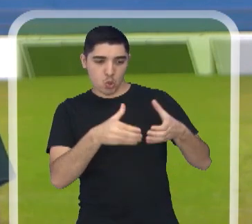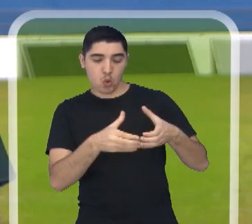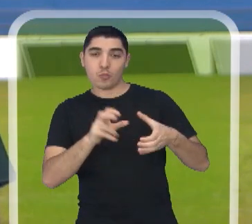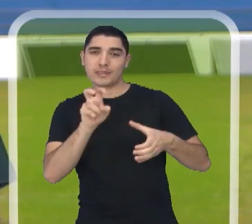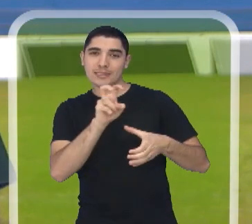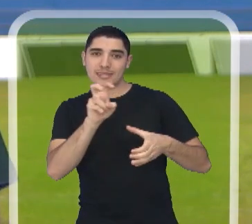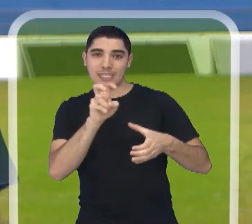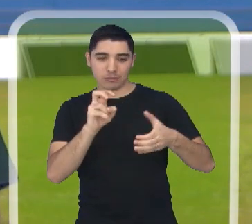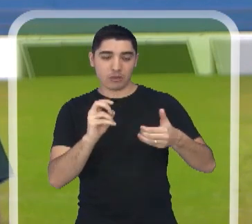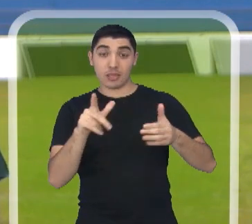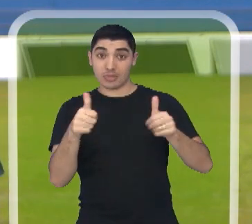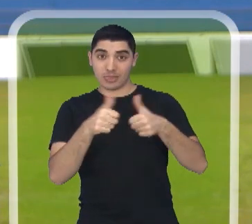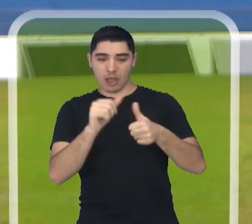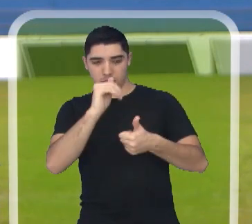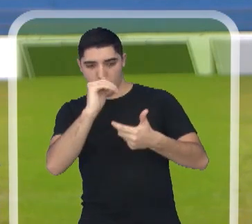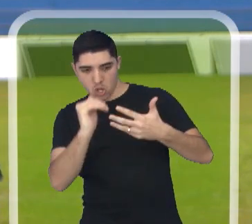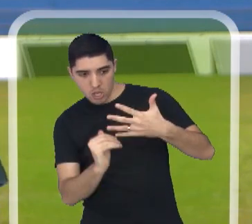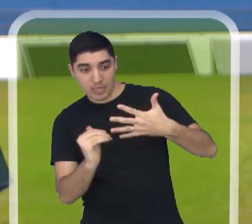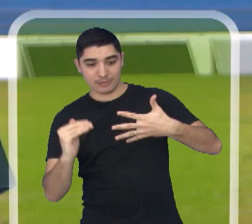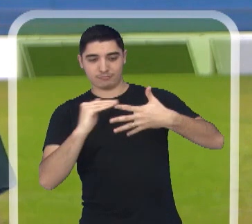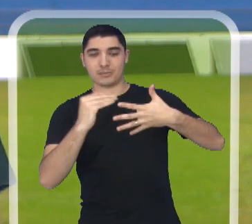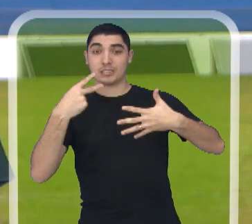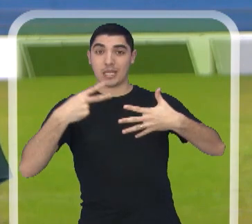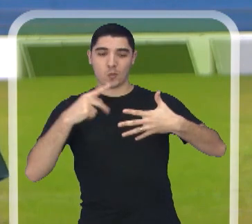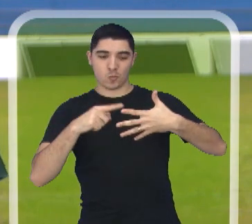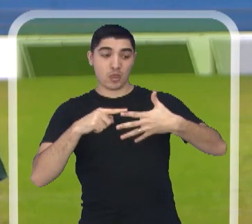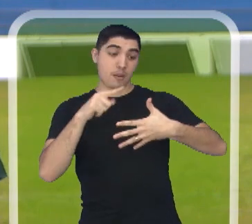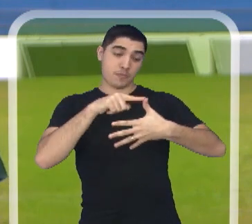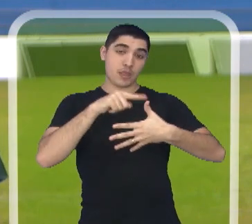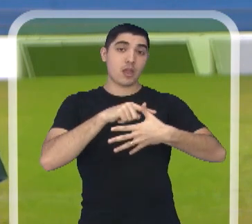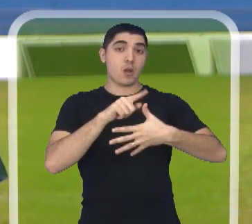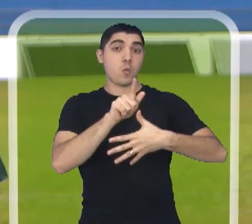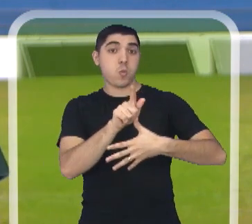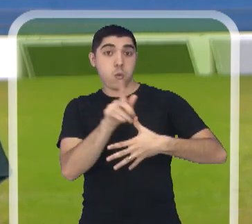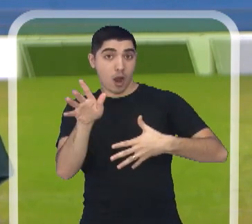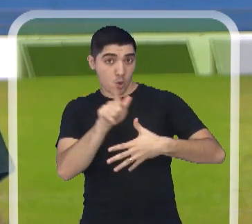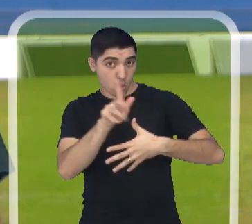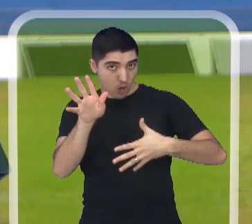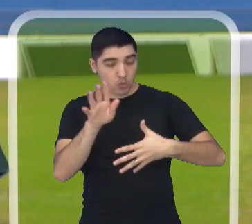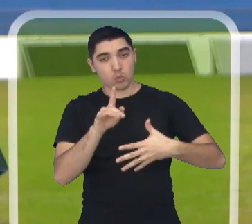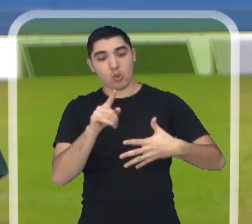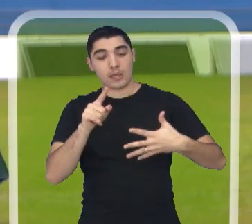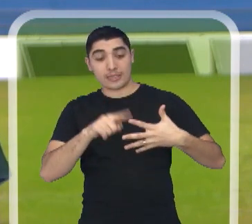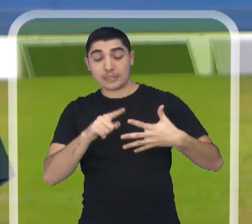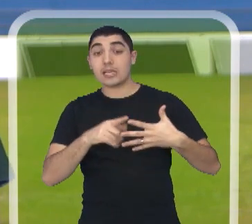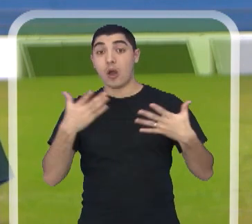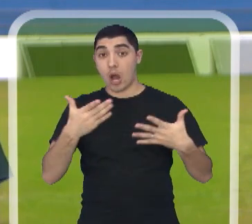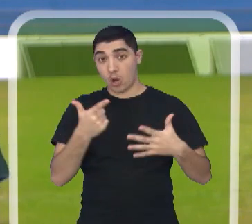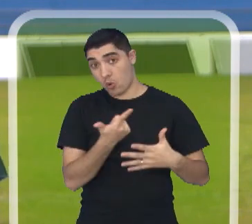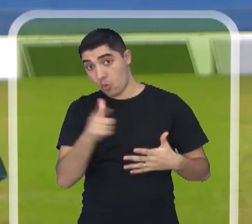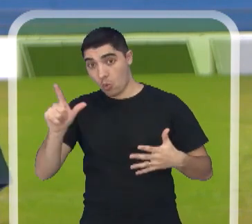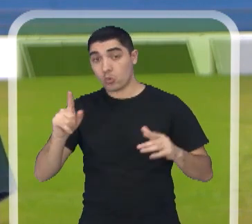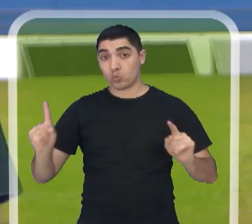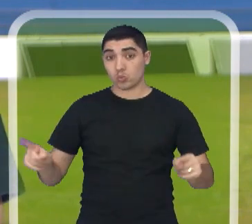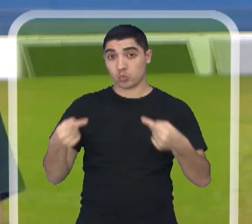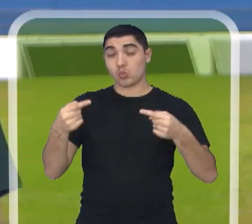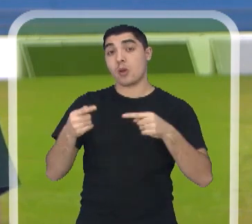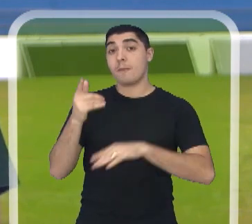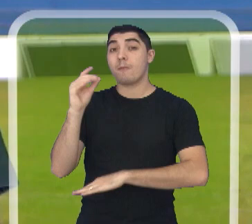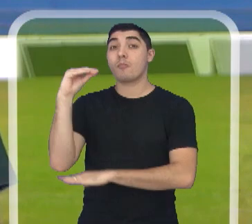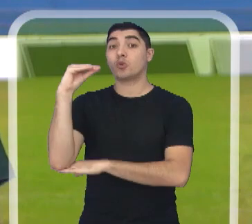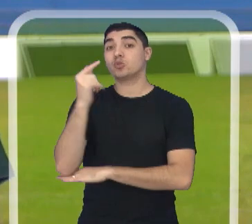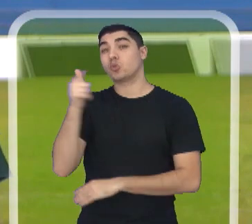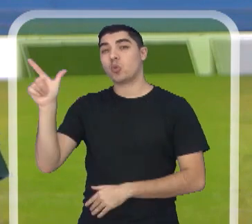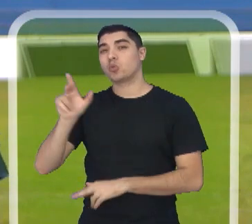5, atrás apenas do Guarulhos. Agora, o Tigre do Vale tem pela frente a outra equipe de Mogi das Cruzes, o